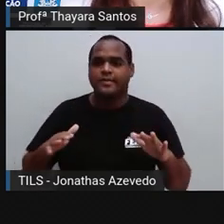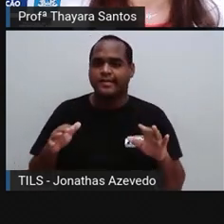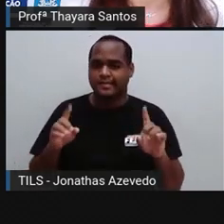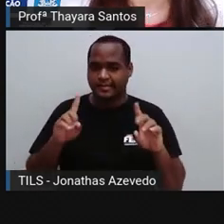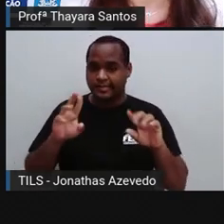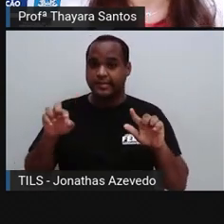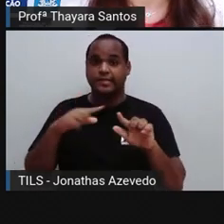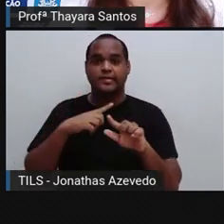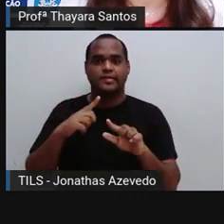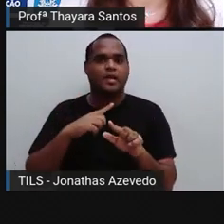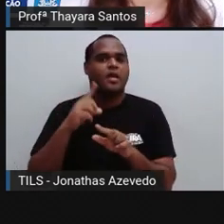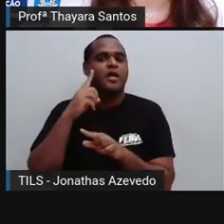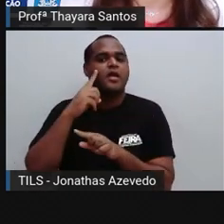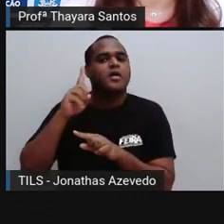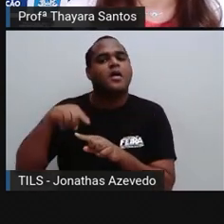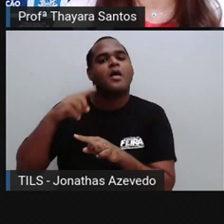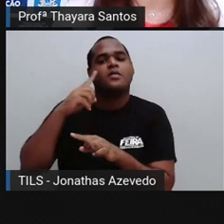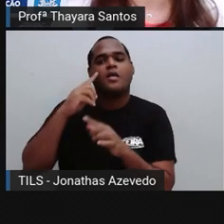chamadas de